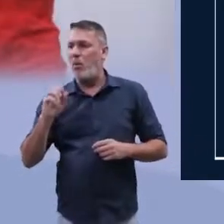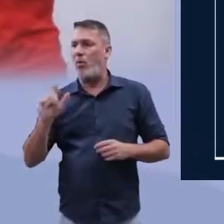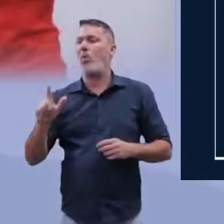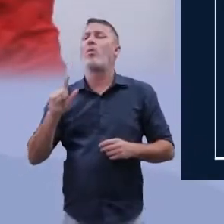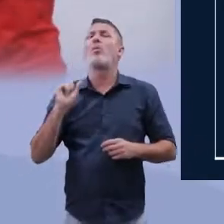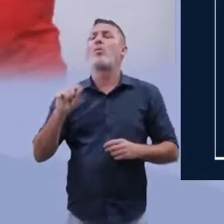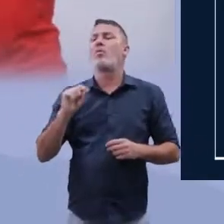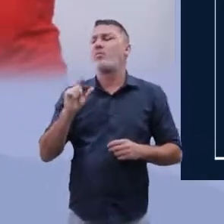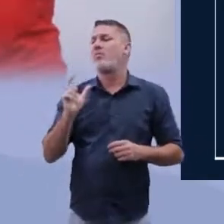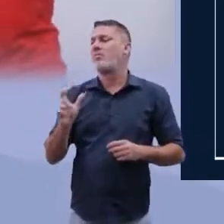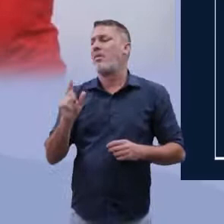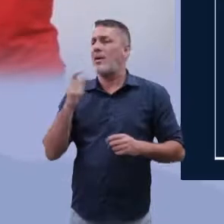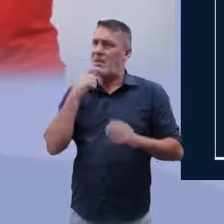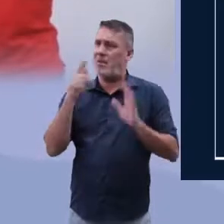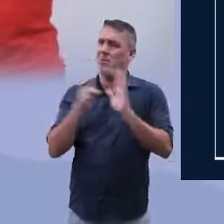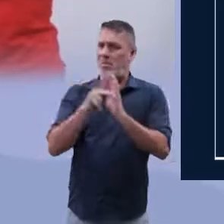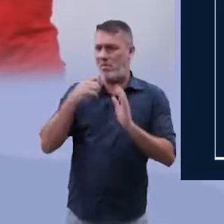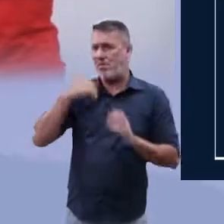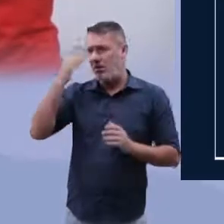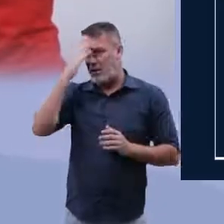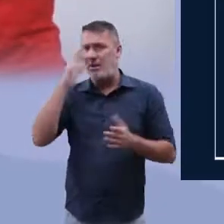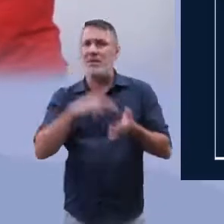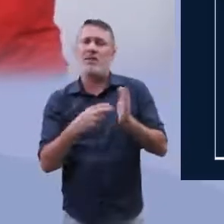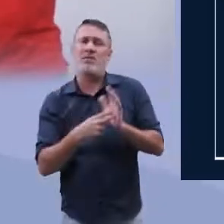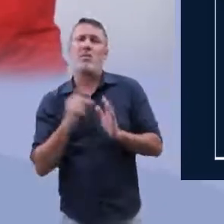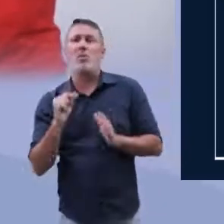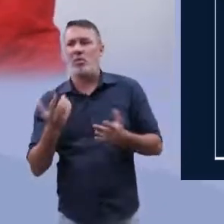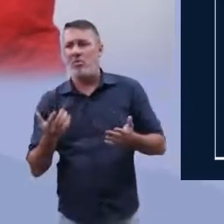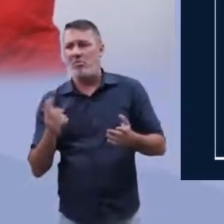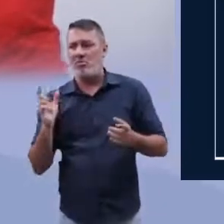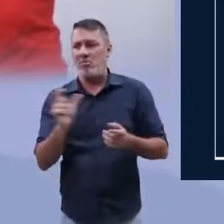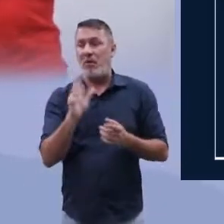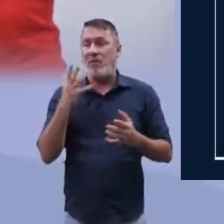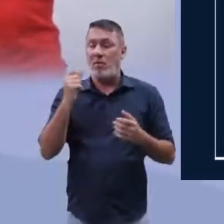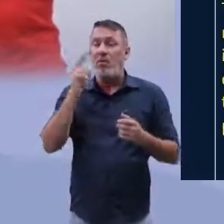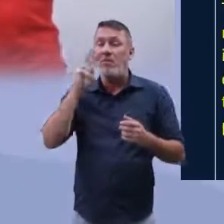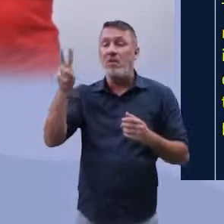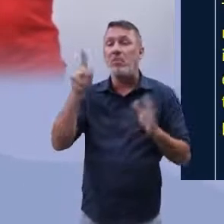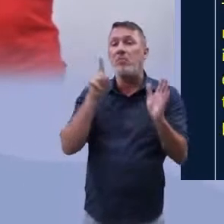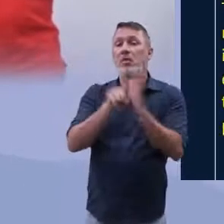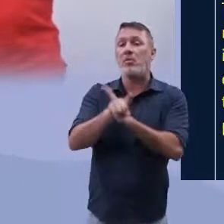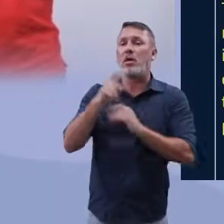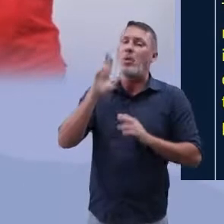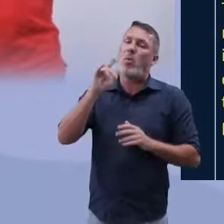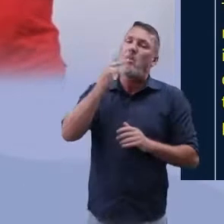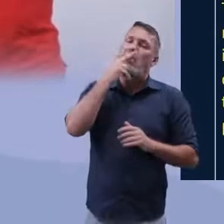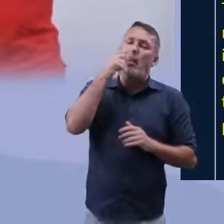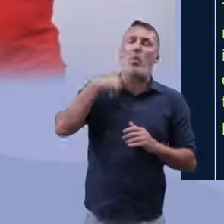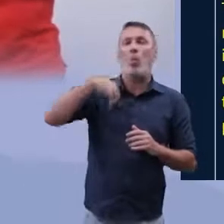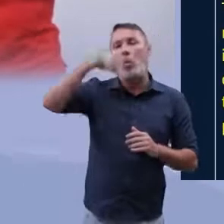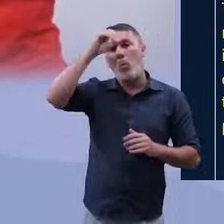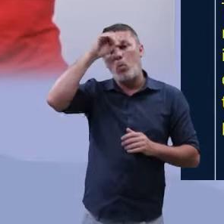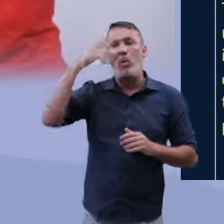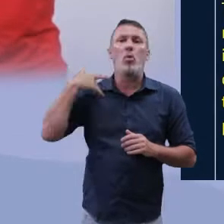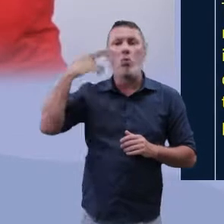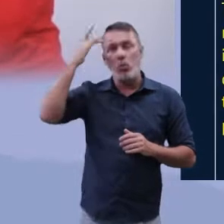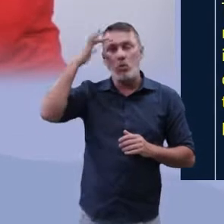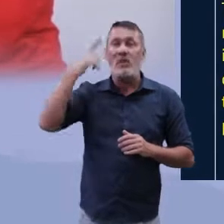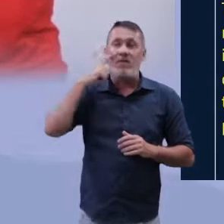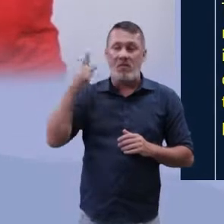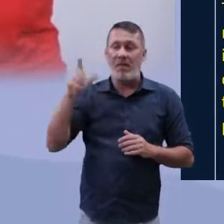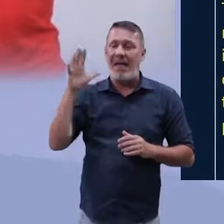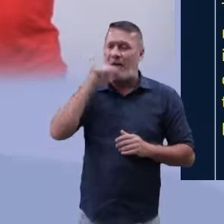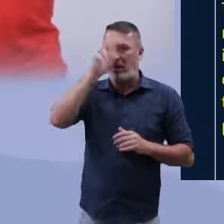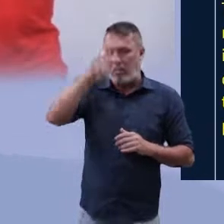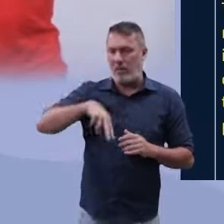questão e etc., mas é porque é uma expressão usada em língua inglesa, tá? Mas vamos analisar a questão como se eu não soubesse, nem